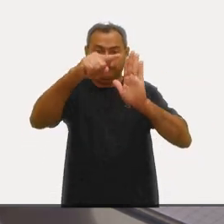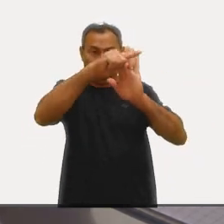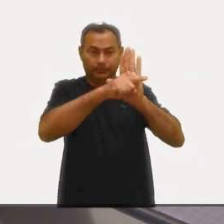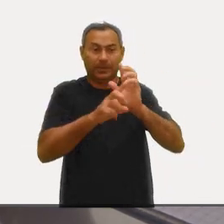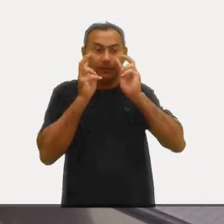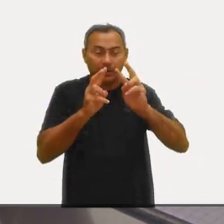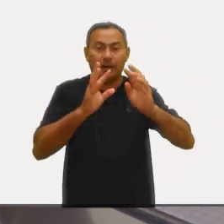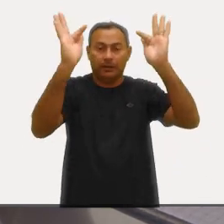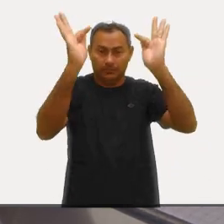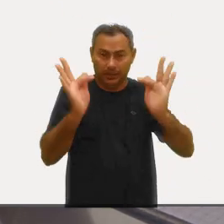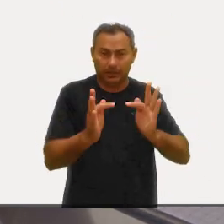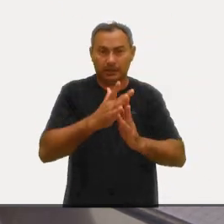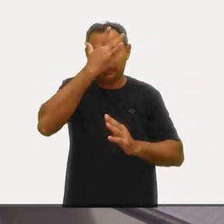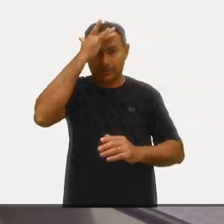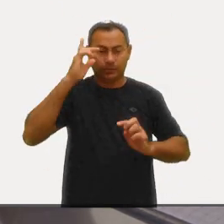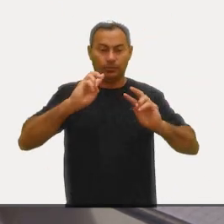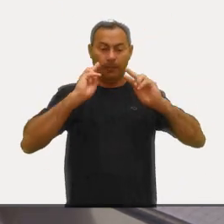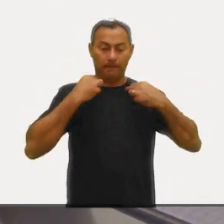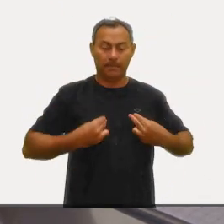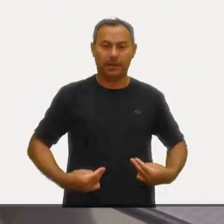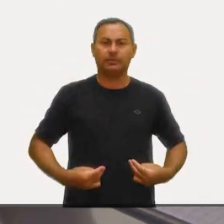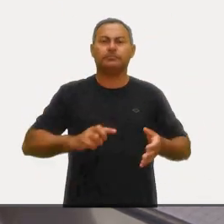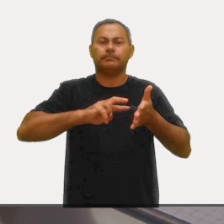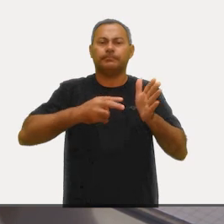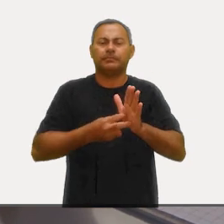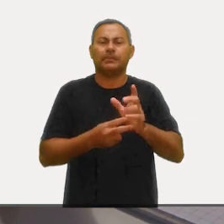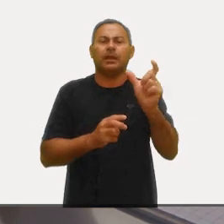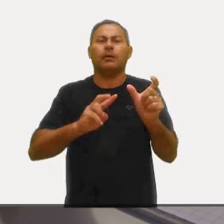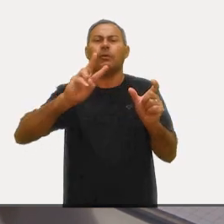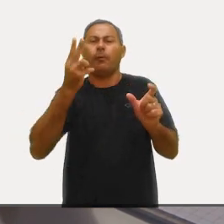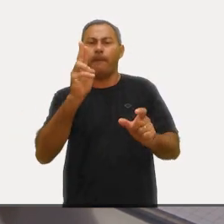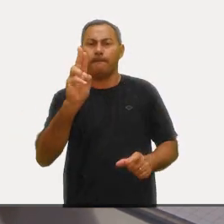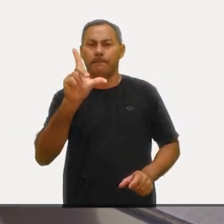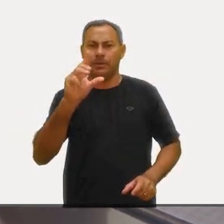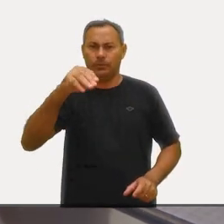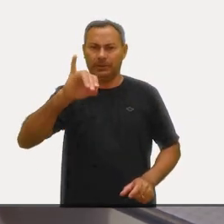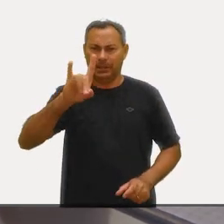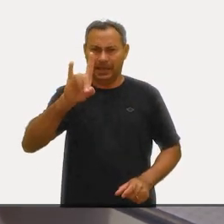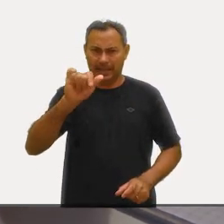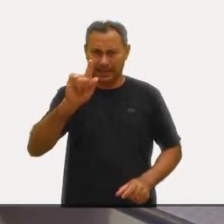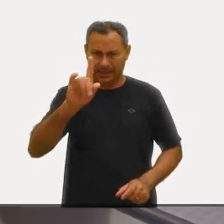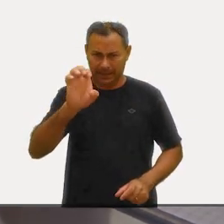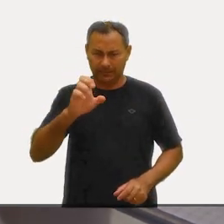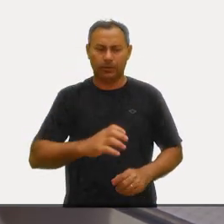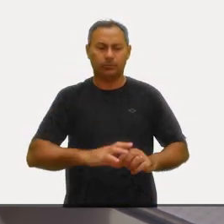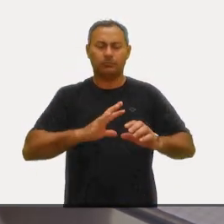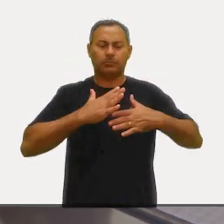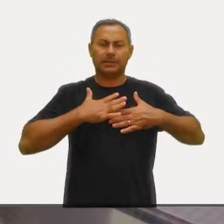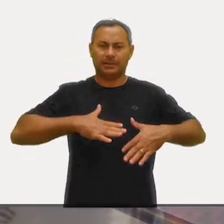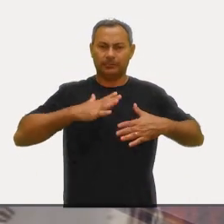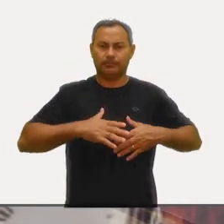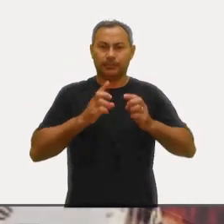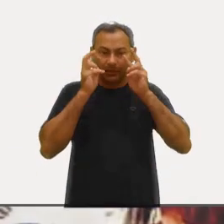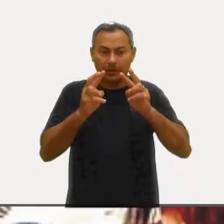programa vimos que bem-aventurados os humildes, e o que significa o termo humildade ou mansidão, conforme outras